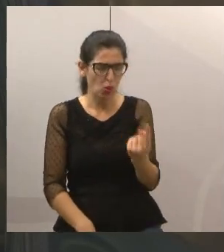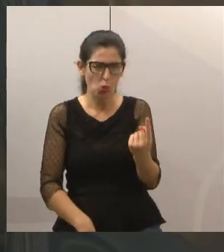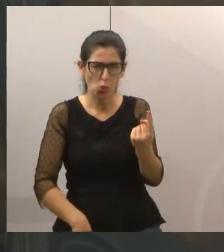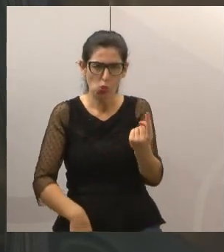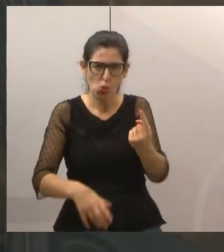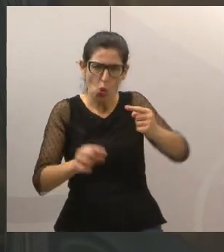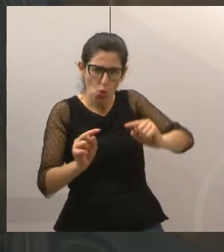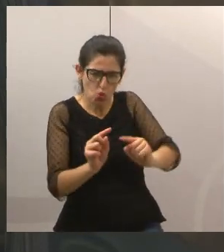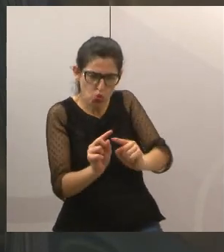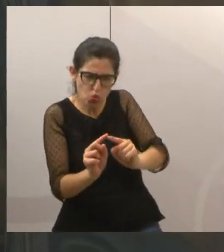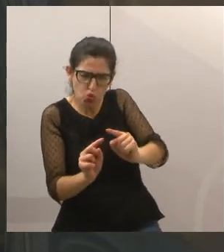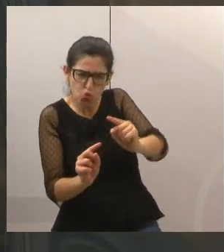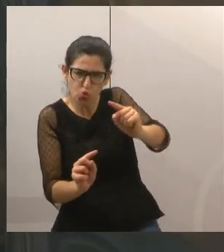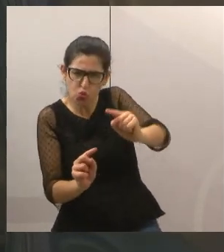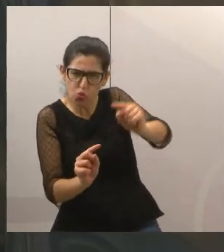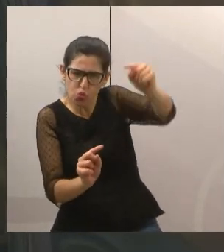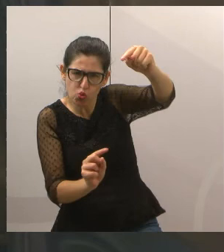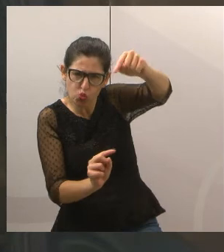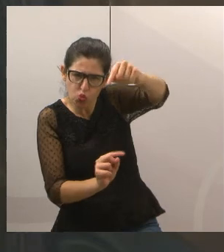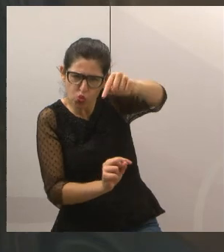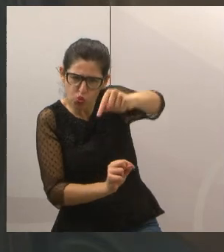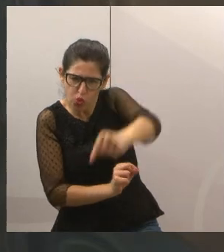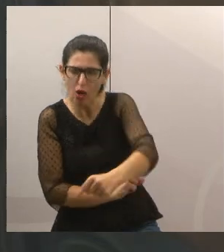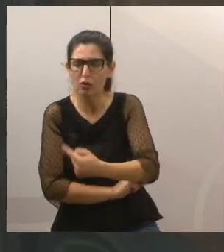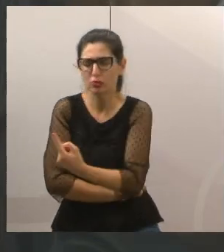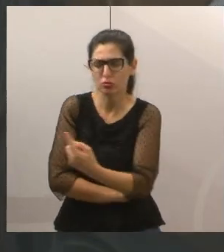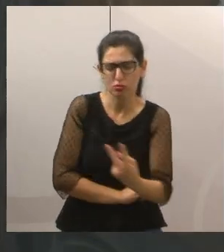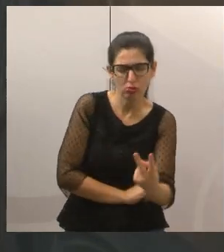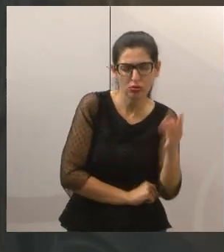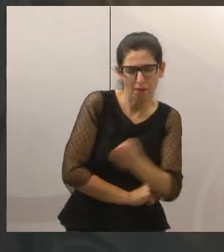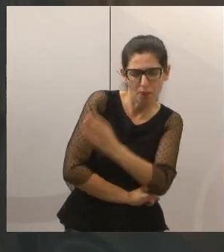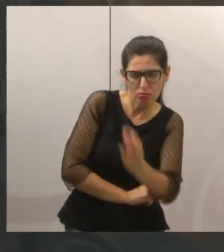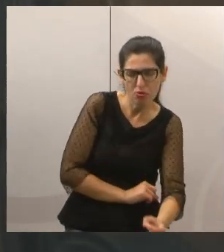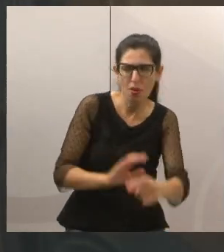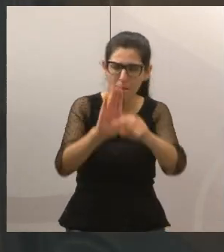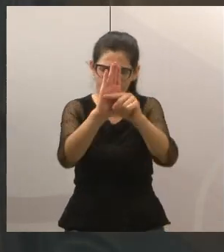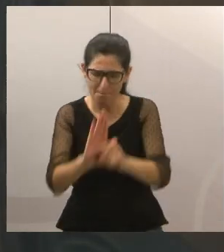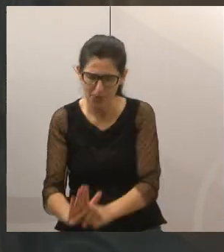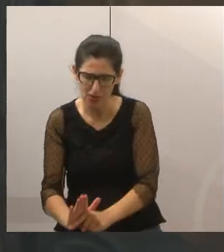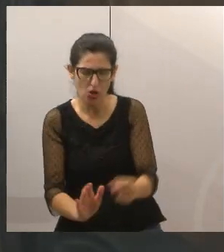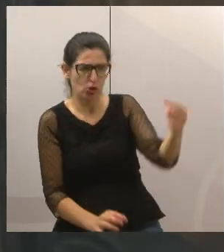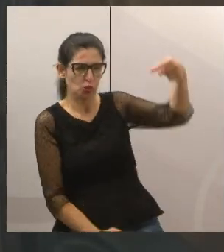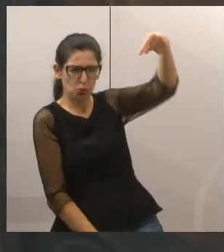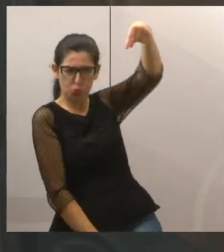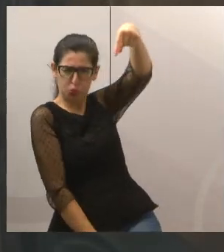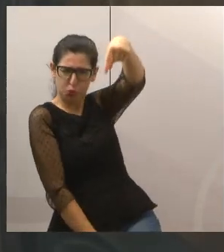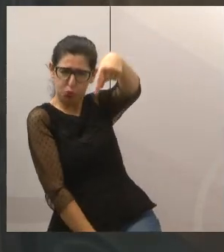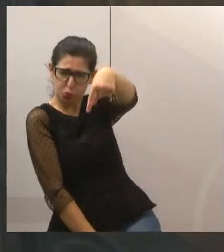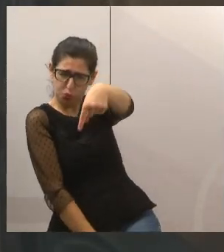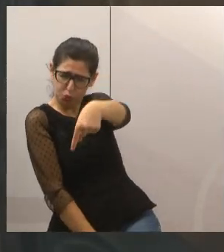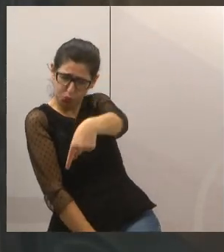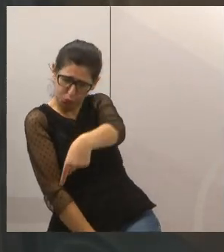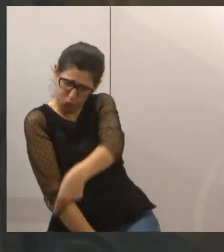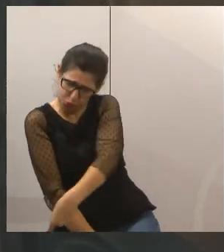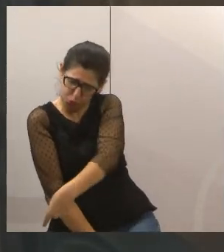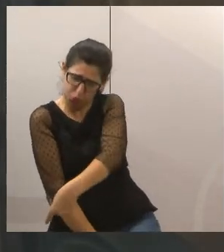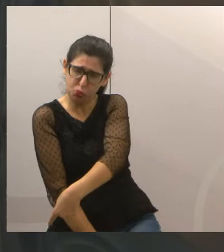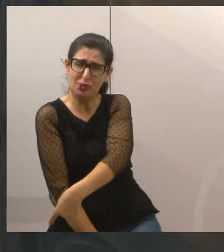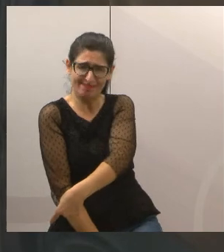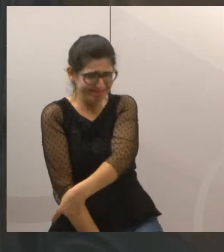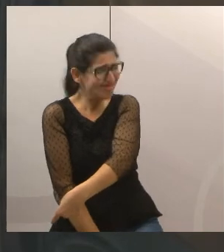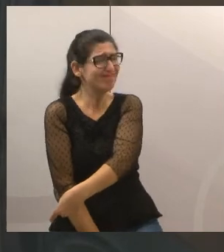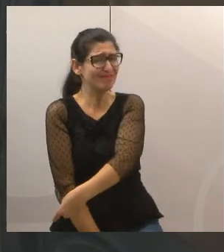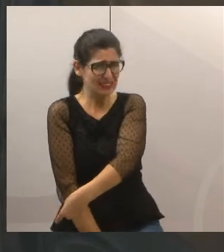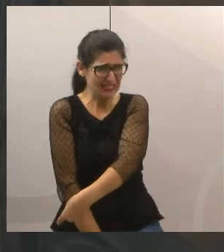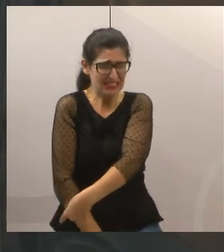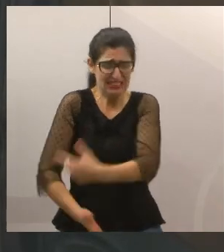é 2% a menos, né, de investimento que em relação ao orçamento na saúde, descontada a inflação.